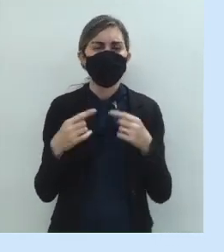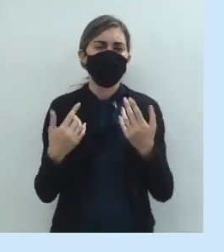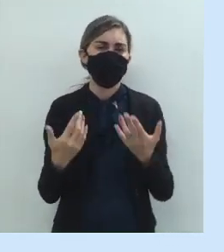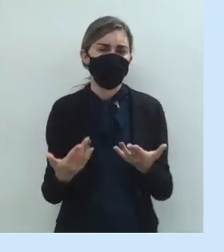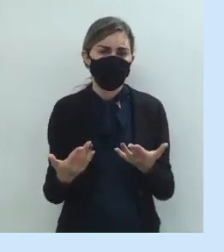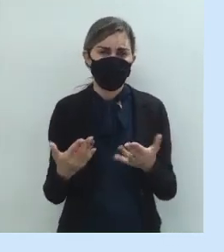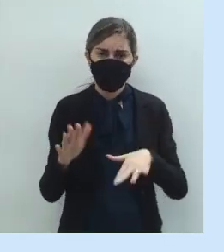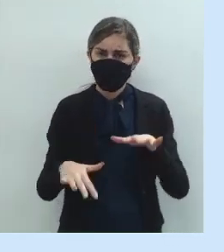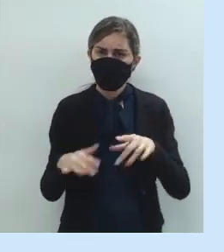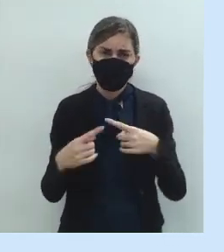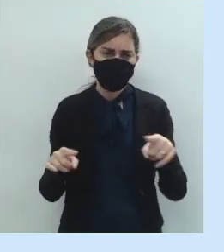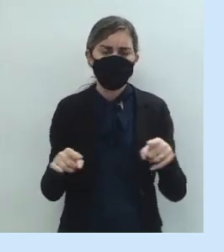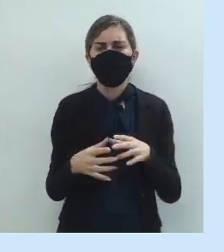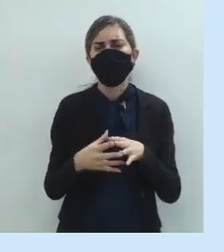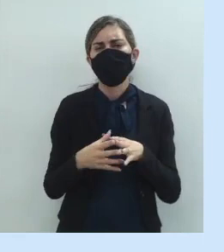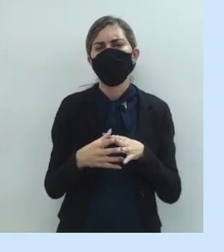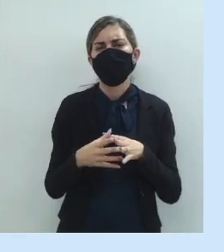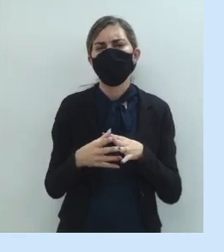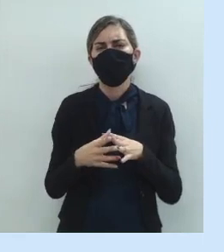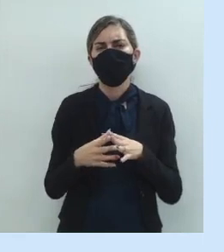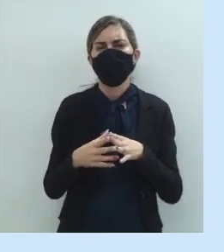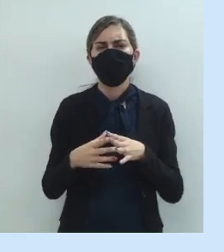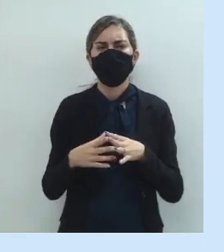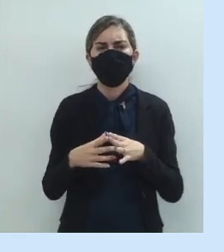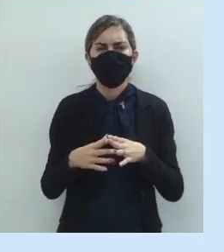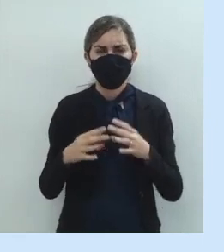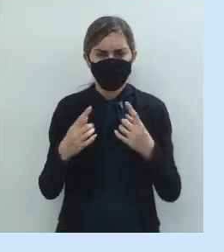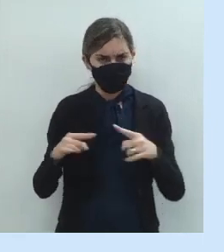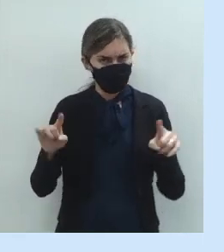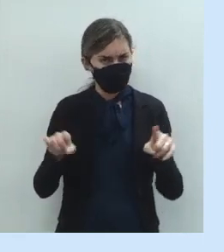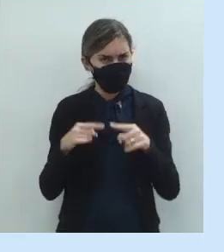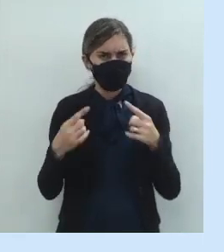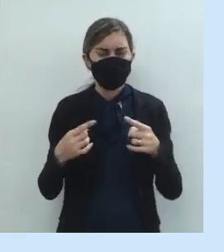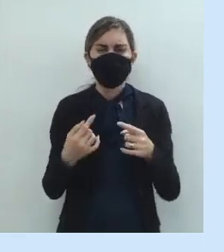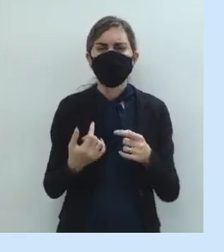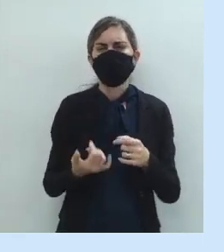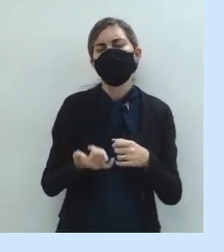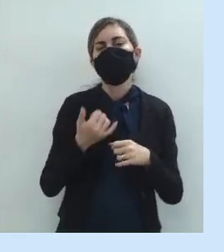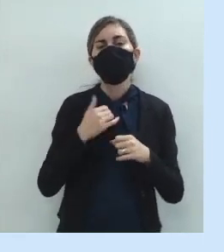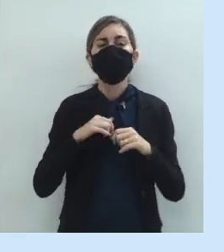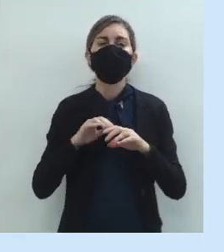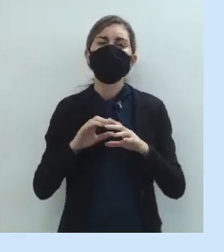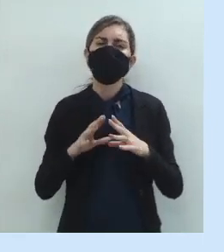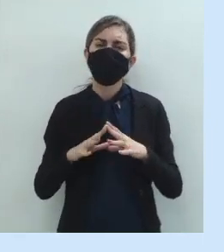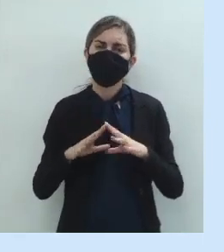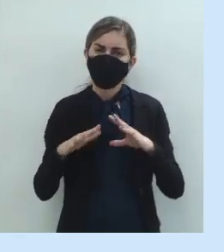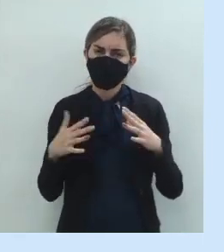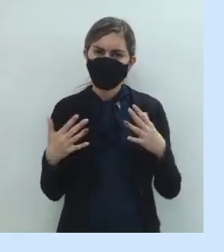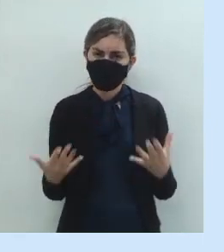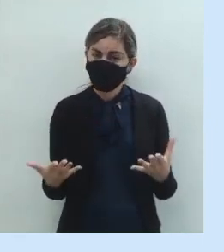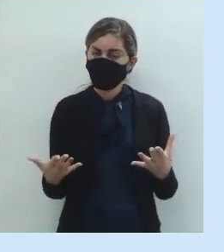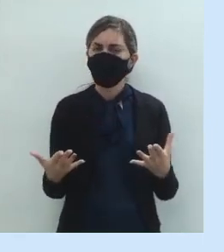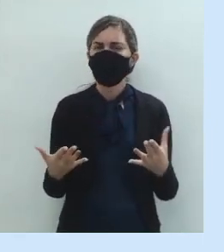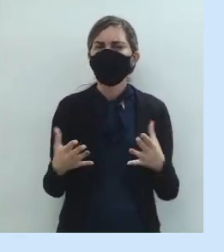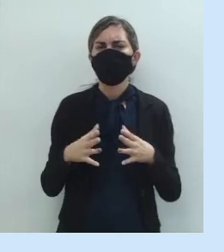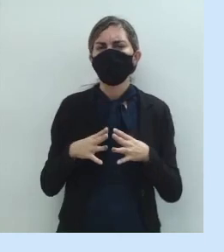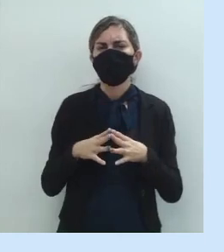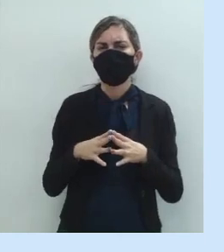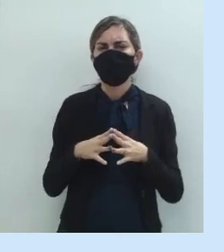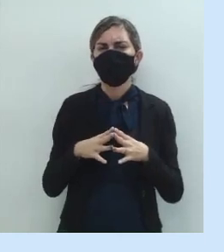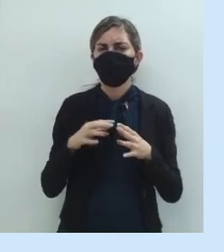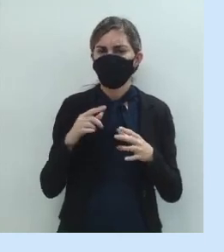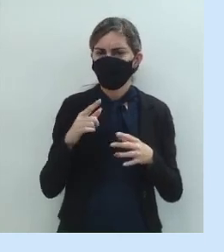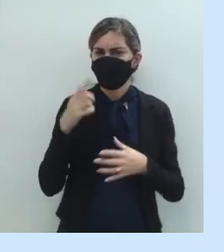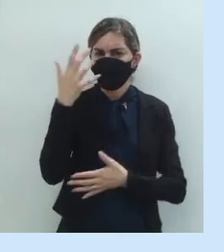que tocavam instrumentos, desculpem, e